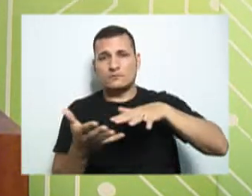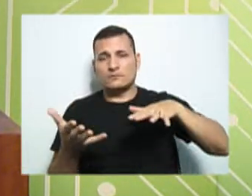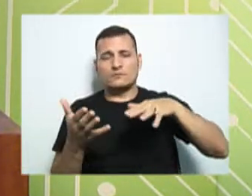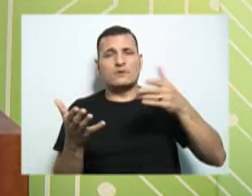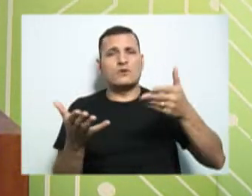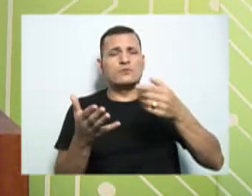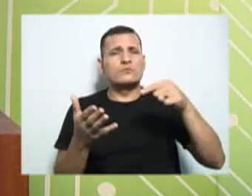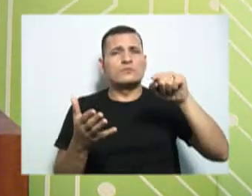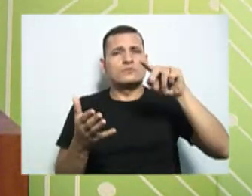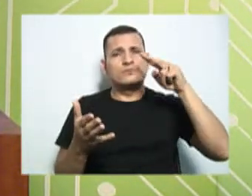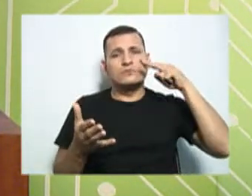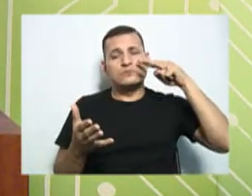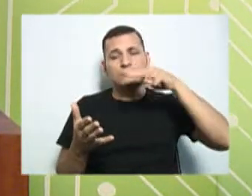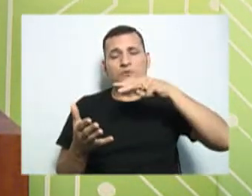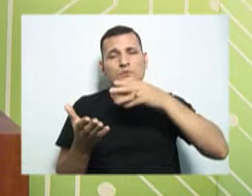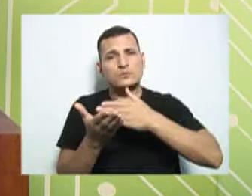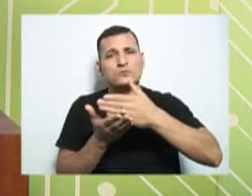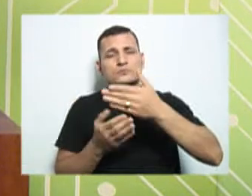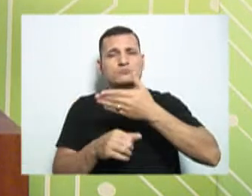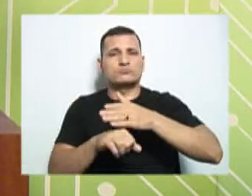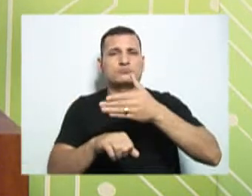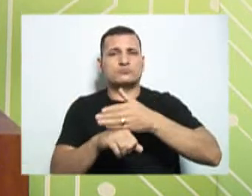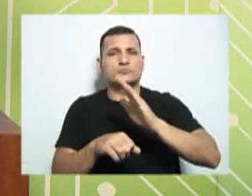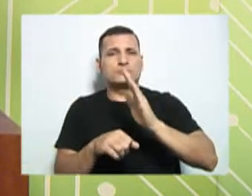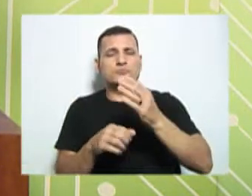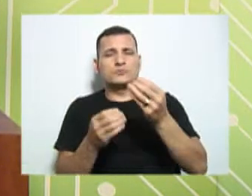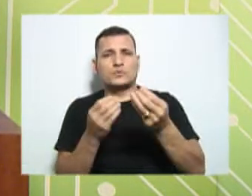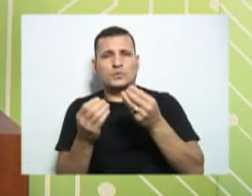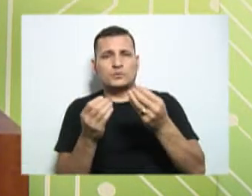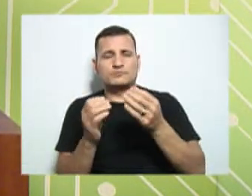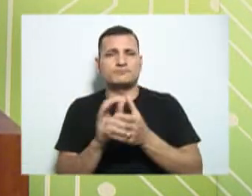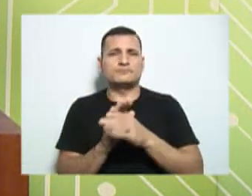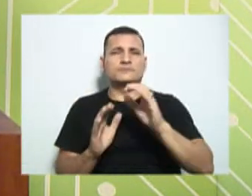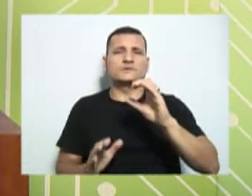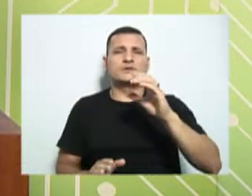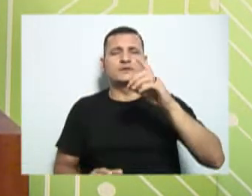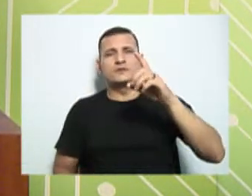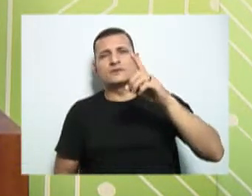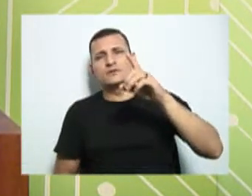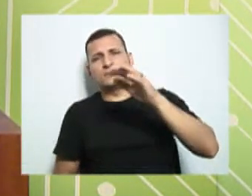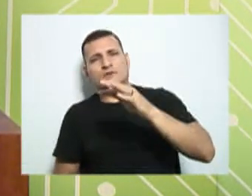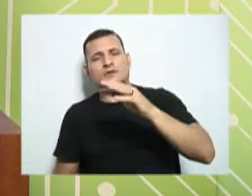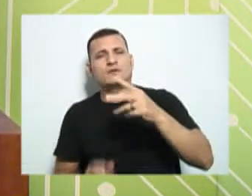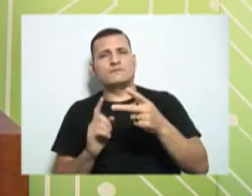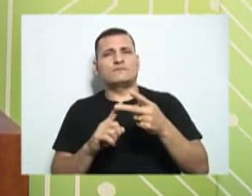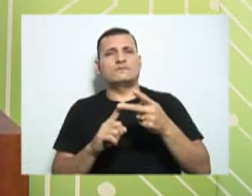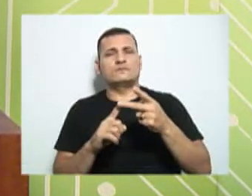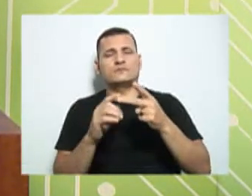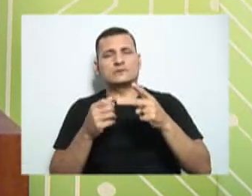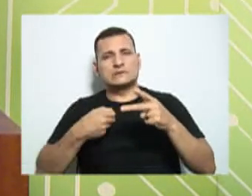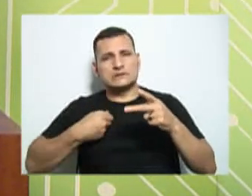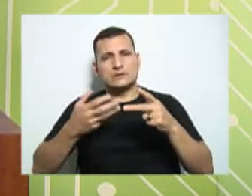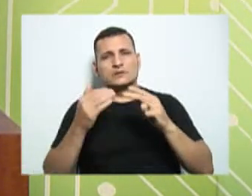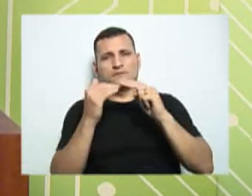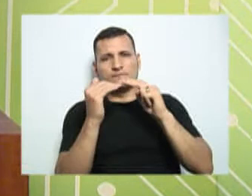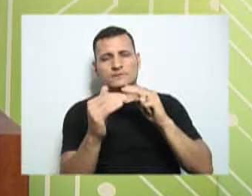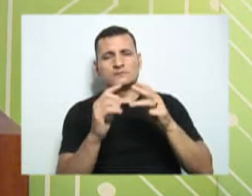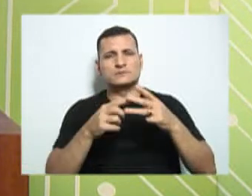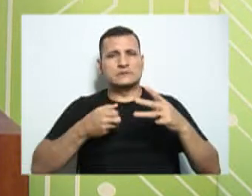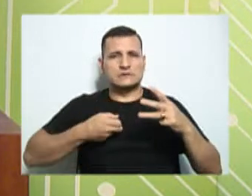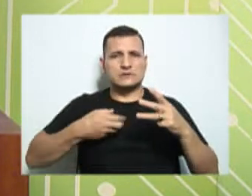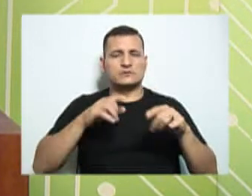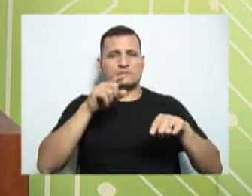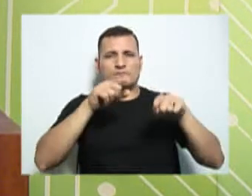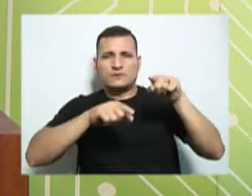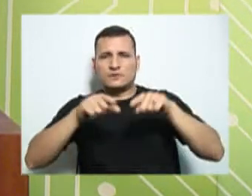vão trabalhar já diretamente com relação a custeio variável, custeio fixo, despesas variáveis, despesas fixas.